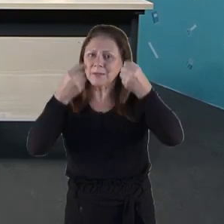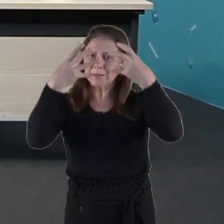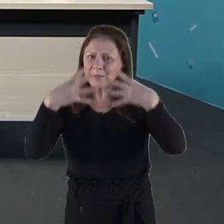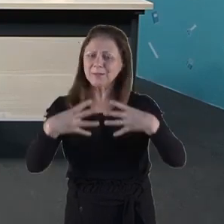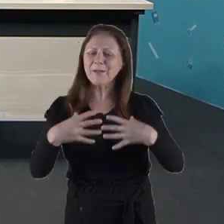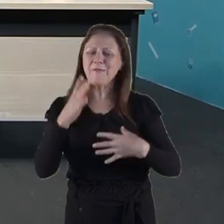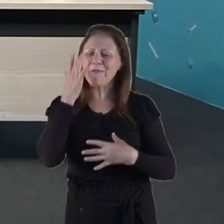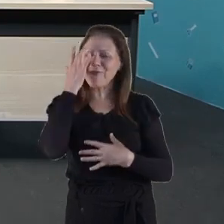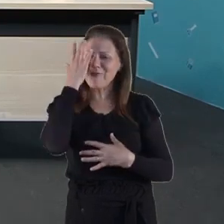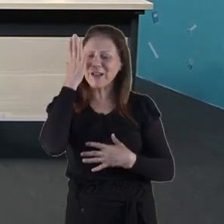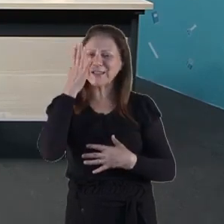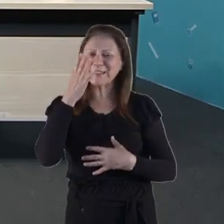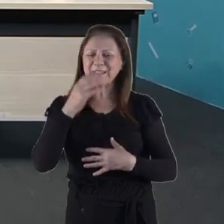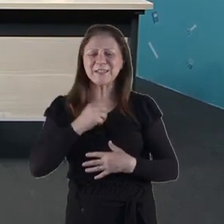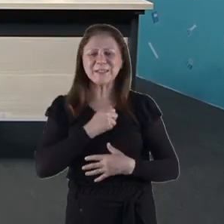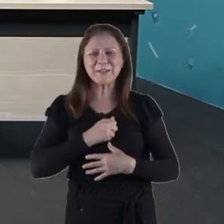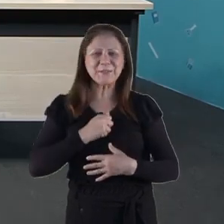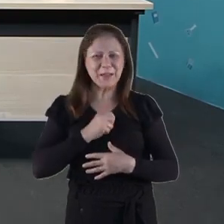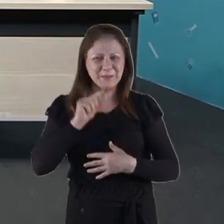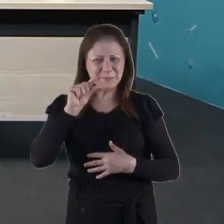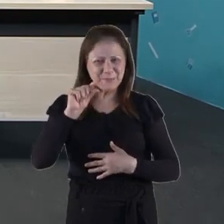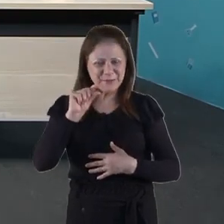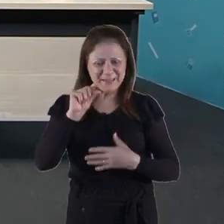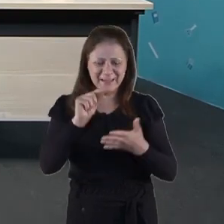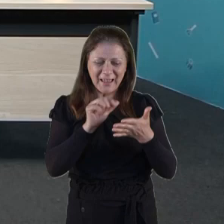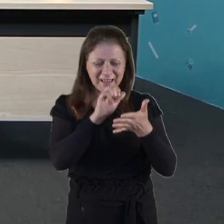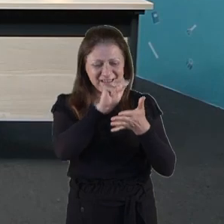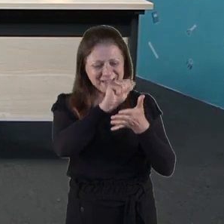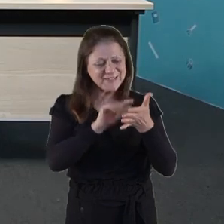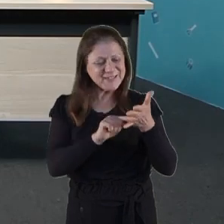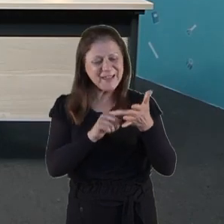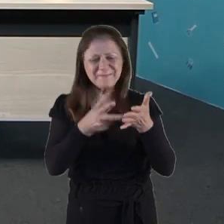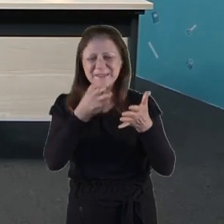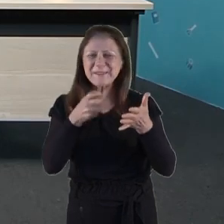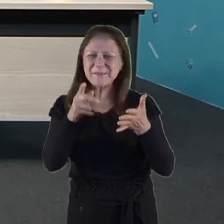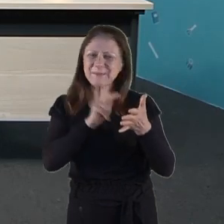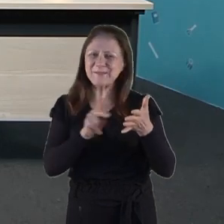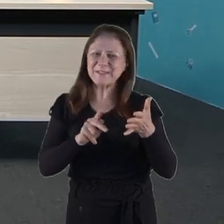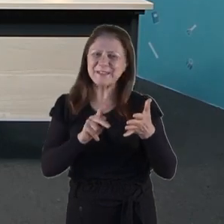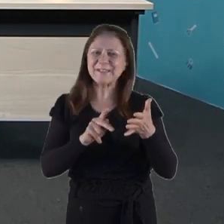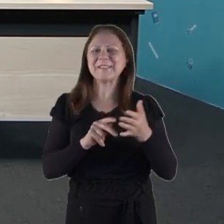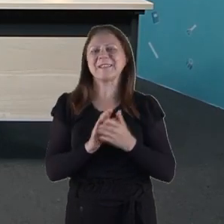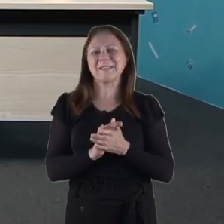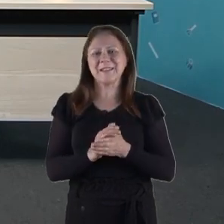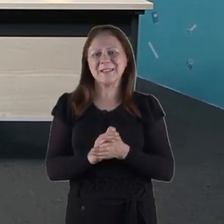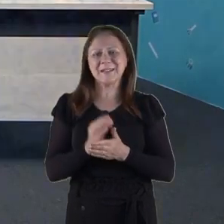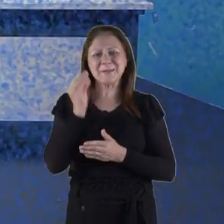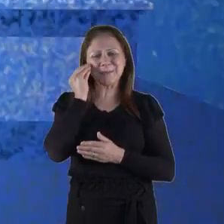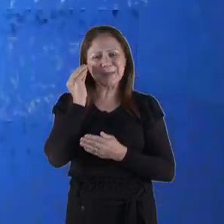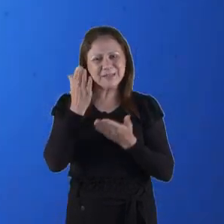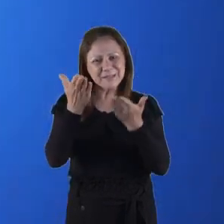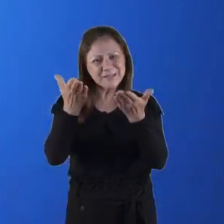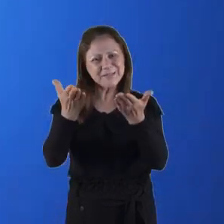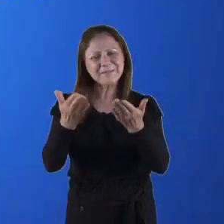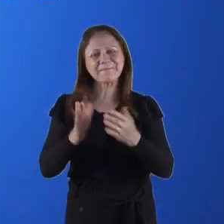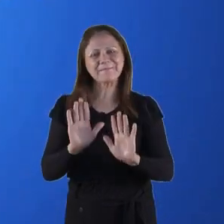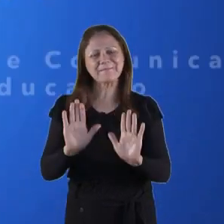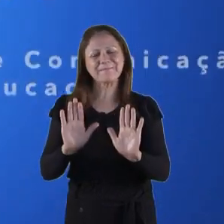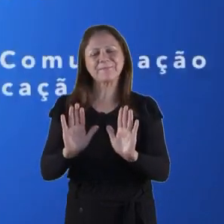e você vai sentir menos saudade de mim, porque você vai ver que tem um pouquinho de mim em cada exercício que eu deixei, tá bom? Um beijo e até a próxima!